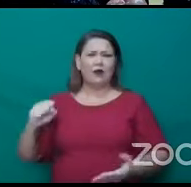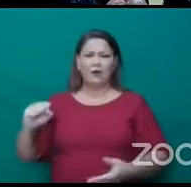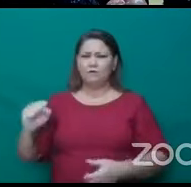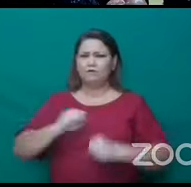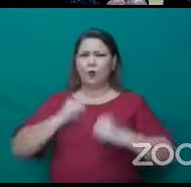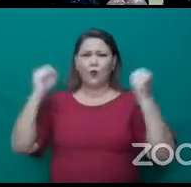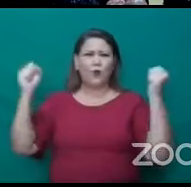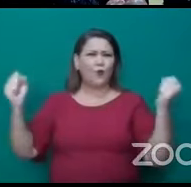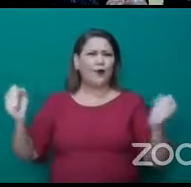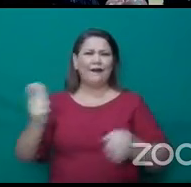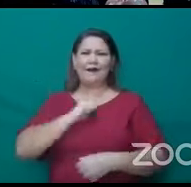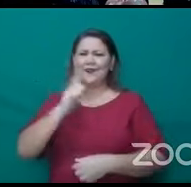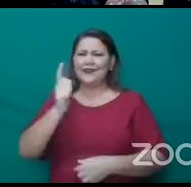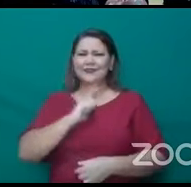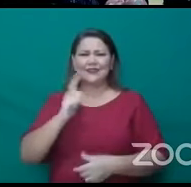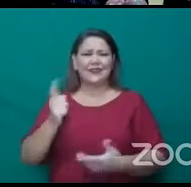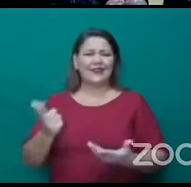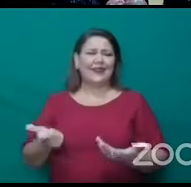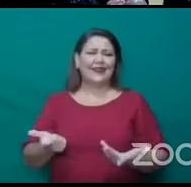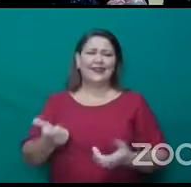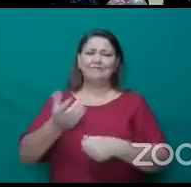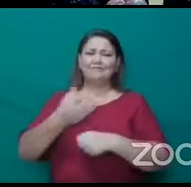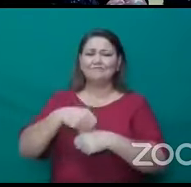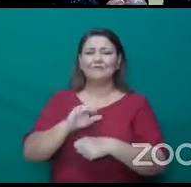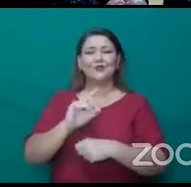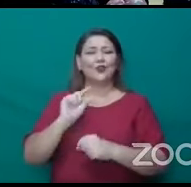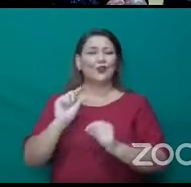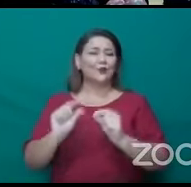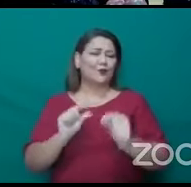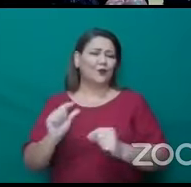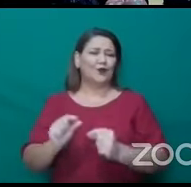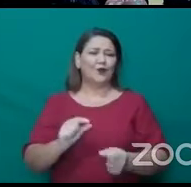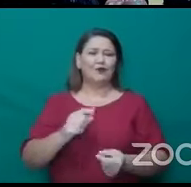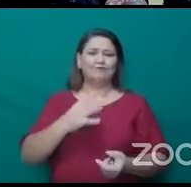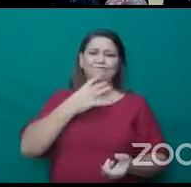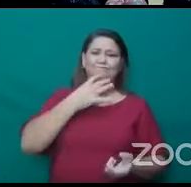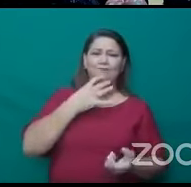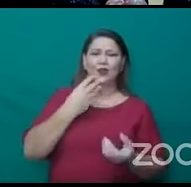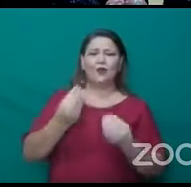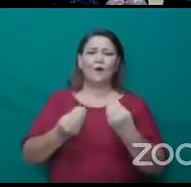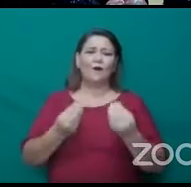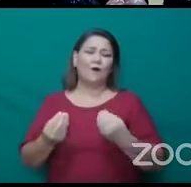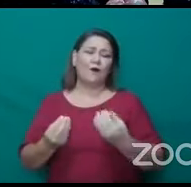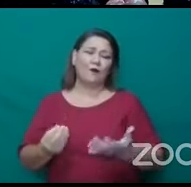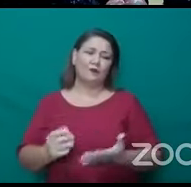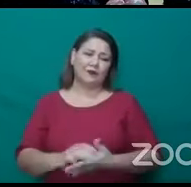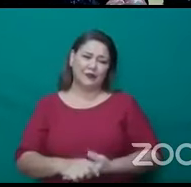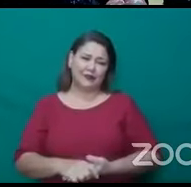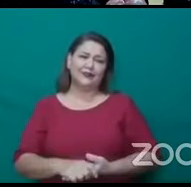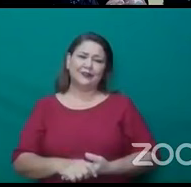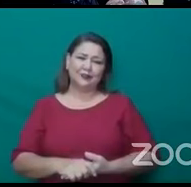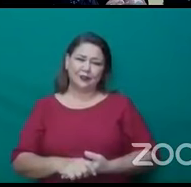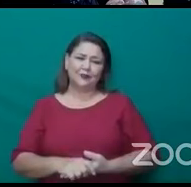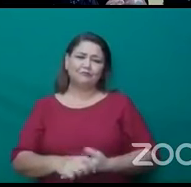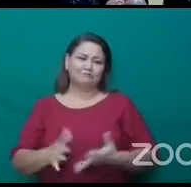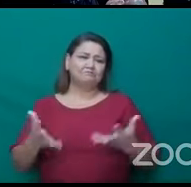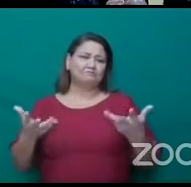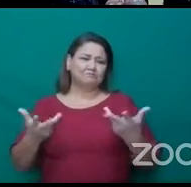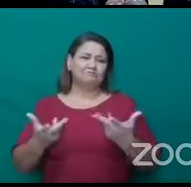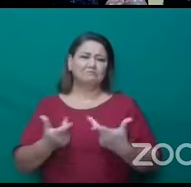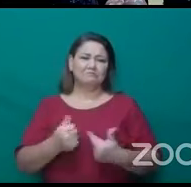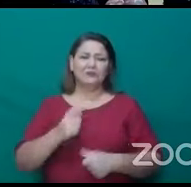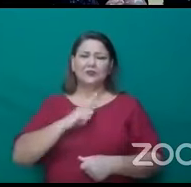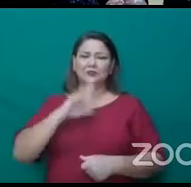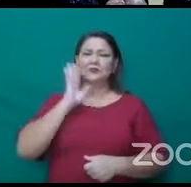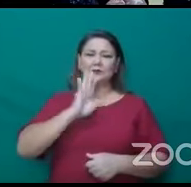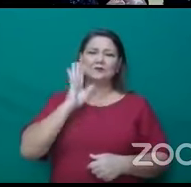pouco para trazer um pouco desse deboche, um pouco dessa ironia, assim, também, porque eu Essa acho que discussão. combina muito. Eu acho que ficou bem